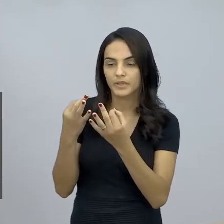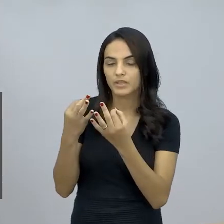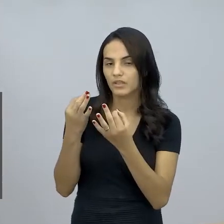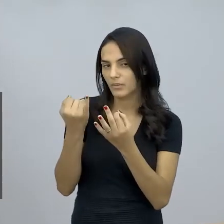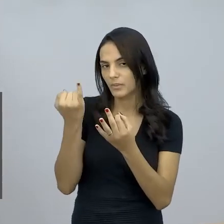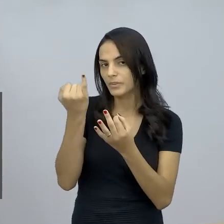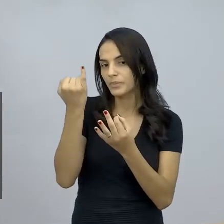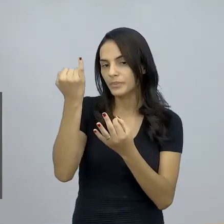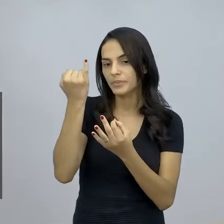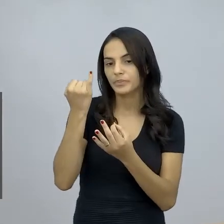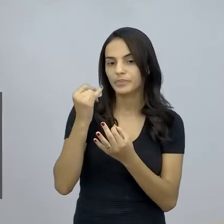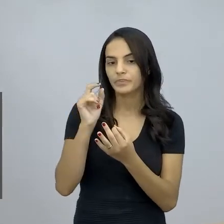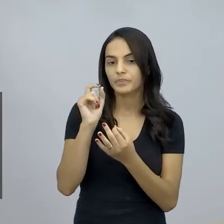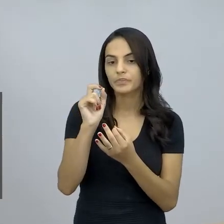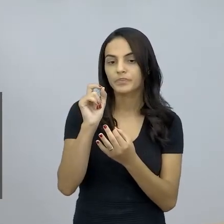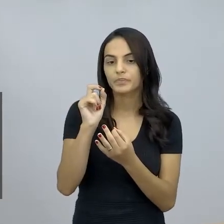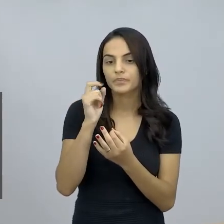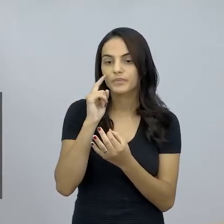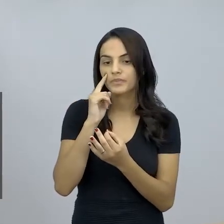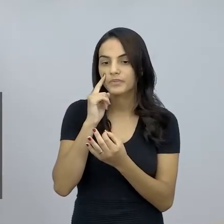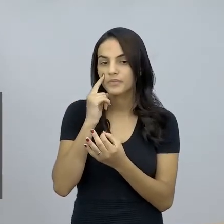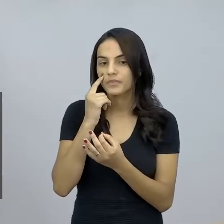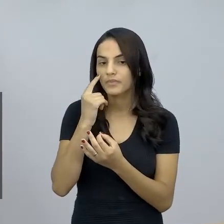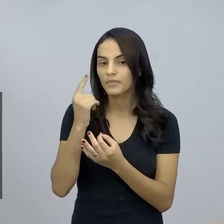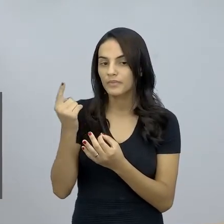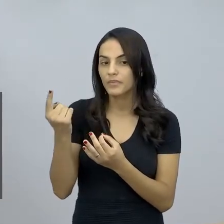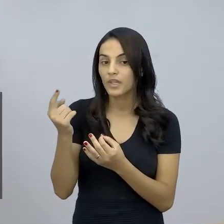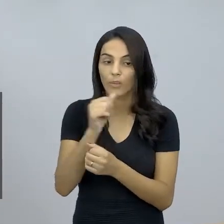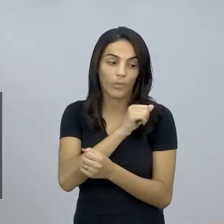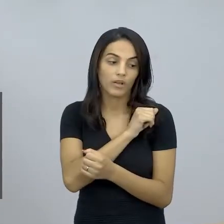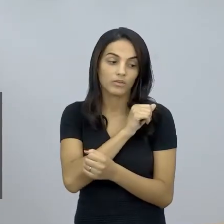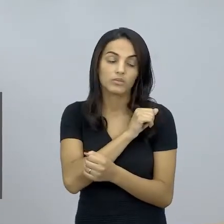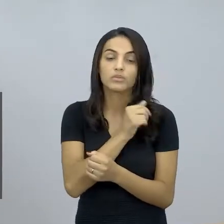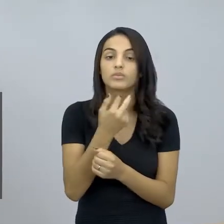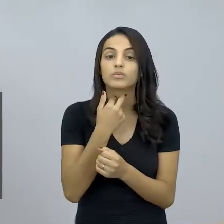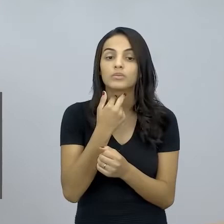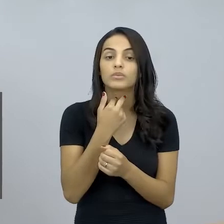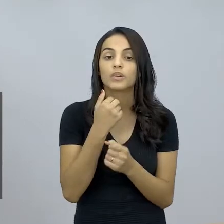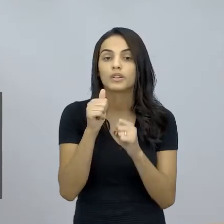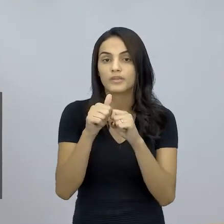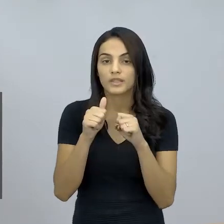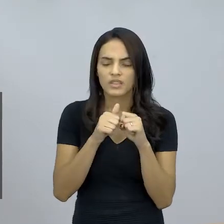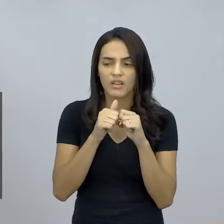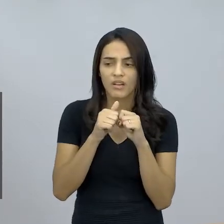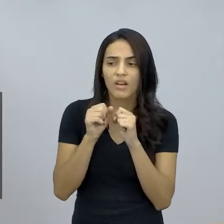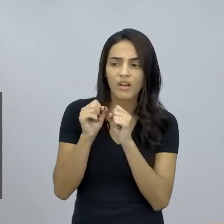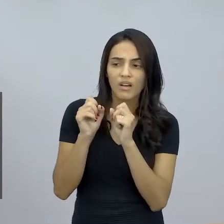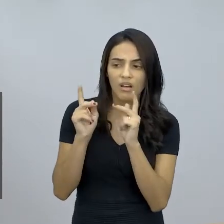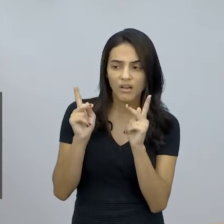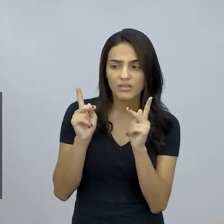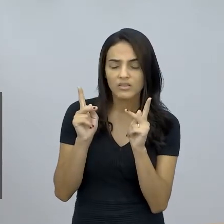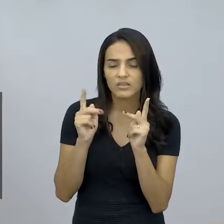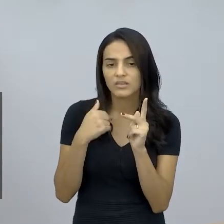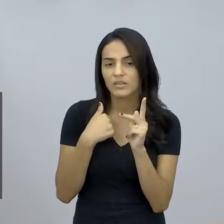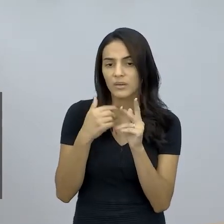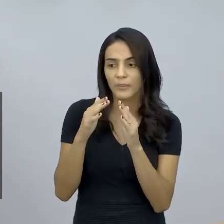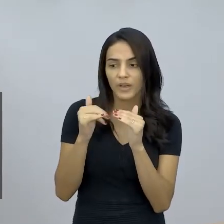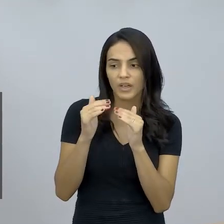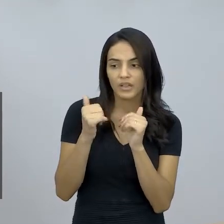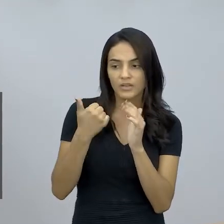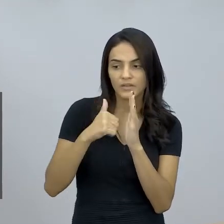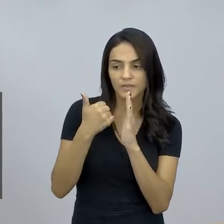é importante, viu, Mara? Que o aluno não pode fazer, ok. Se ele não pode, relatório,